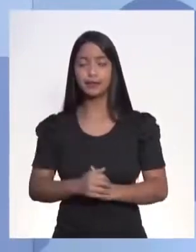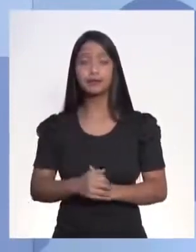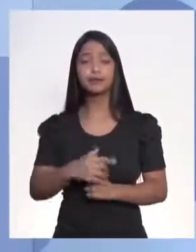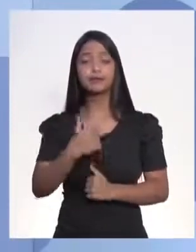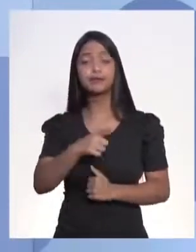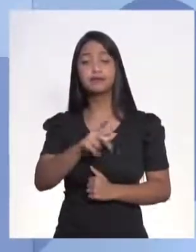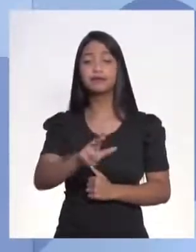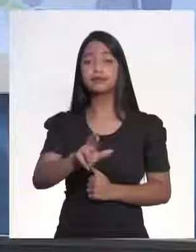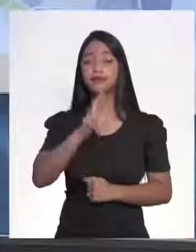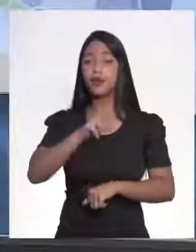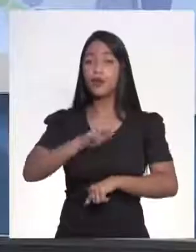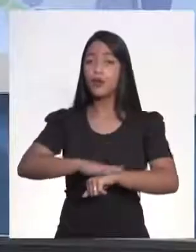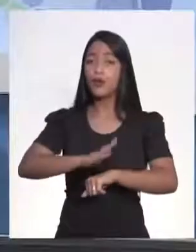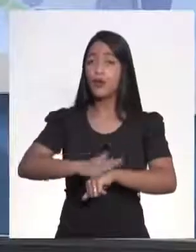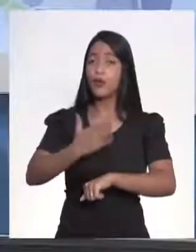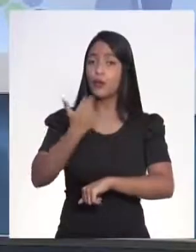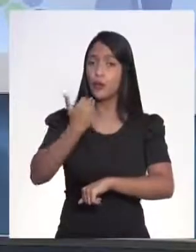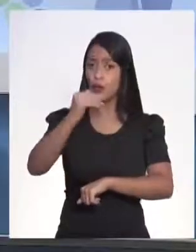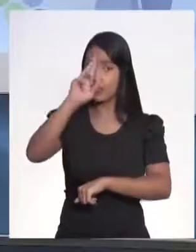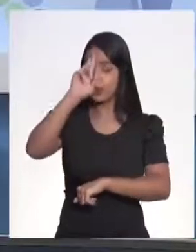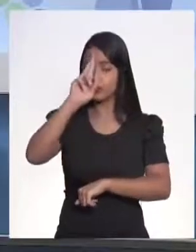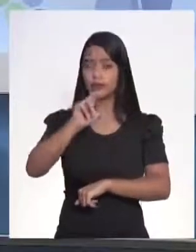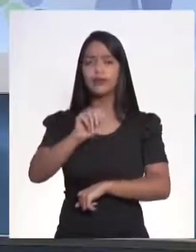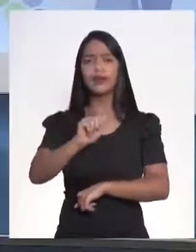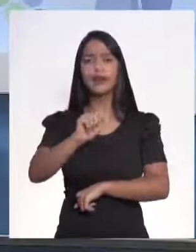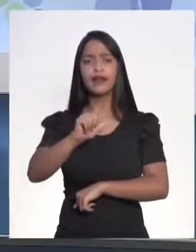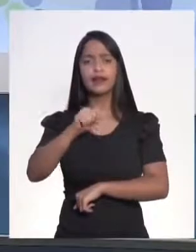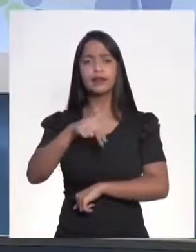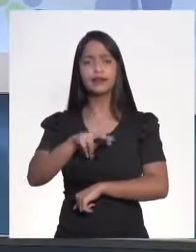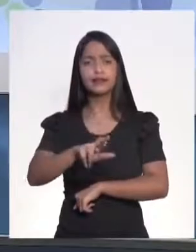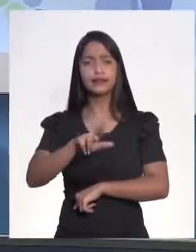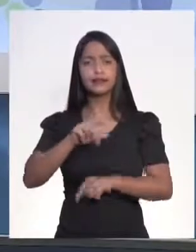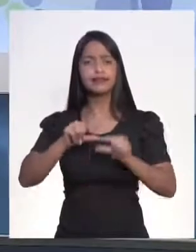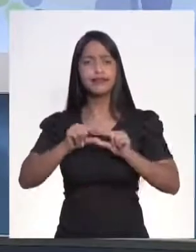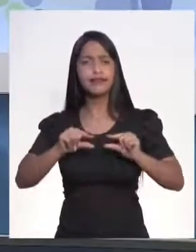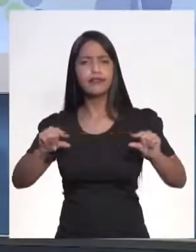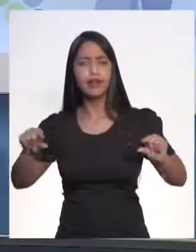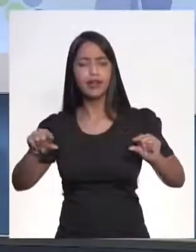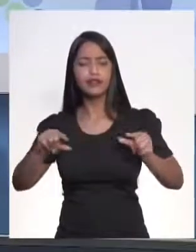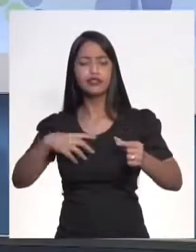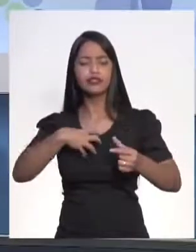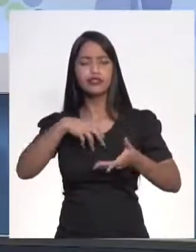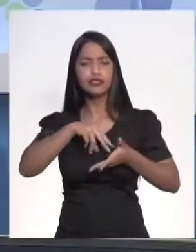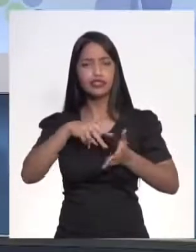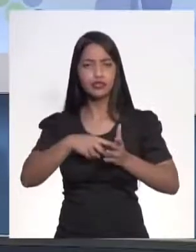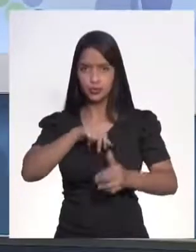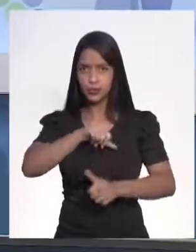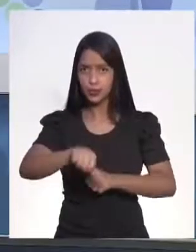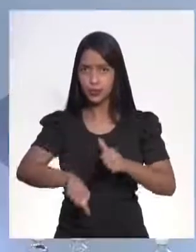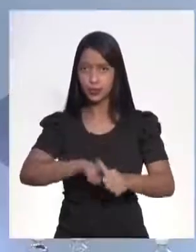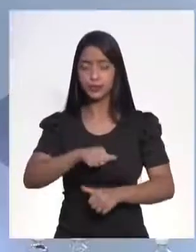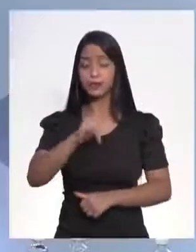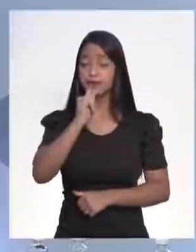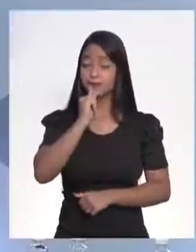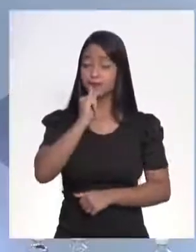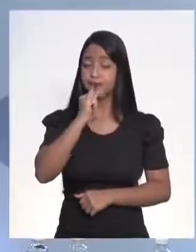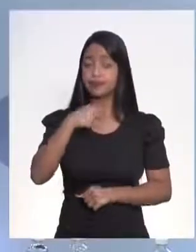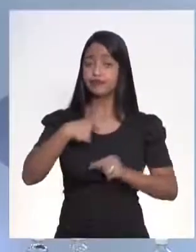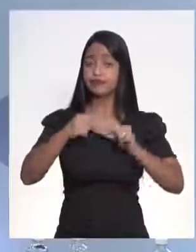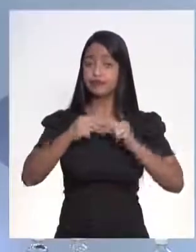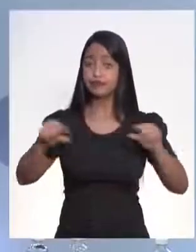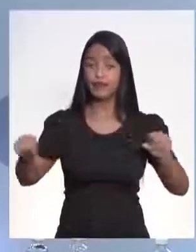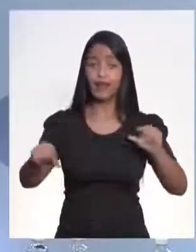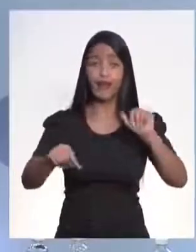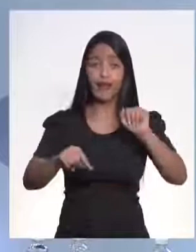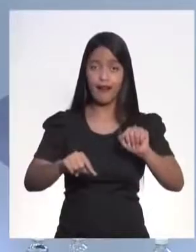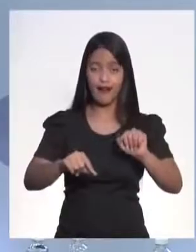o Alan Guimarães falou muda o sentido da frase Muda todo o sentido da frase se eu falasse assim a hora do almoço eu ia